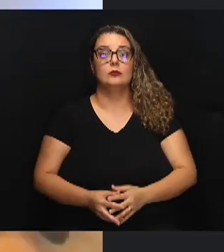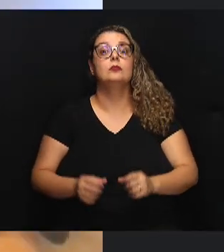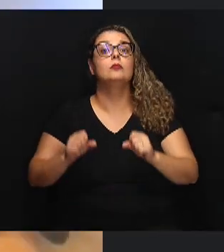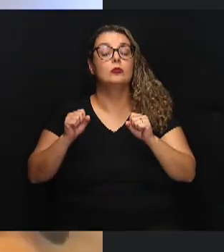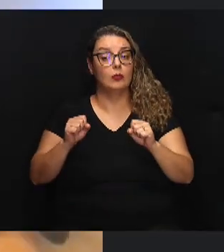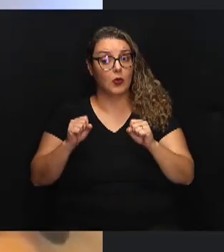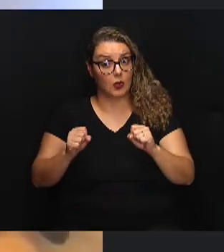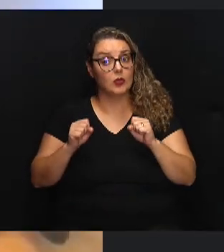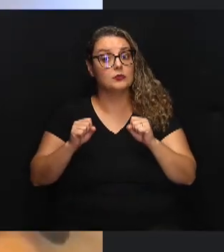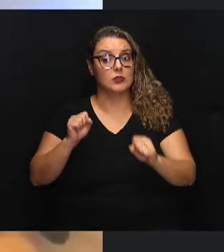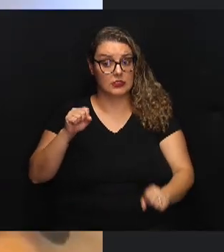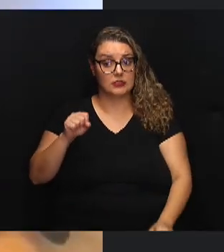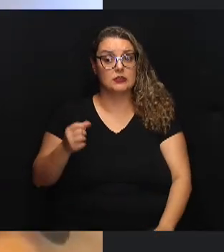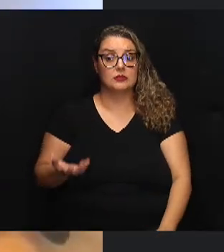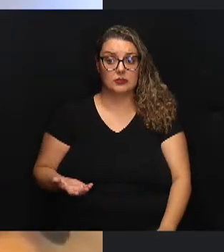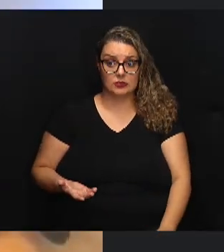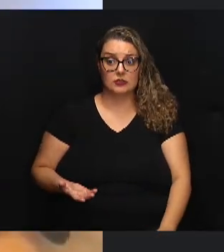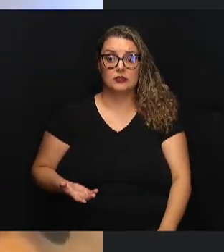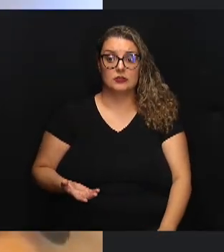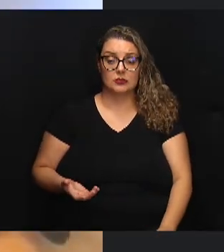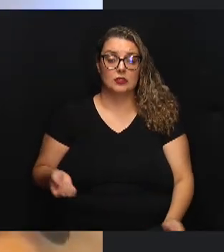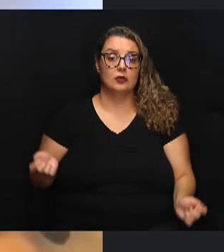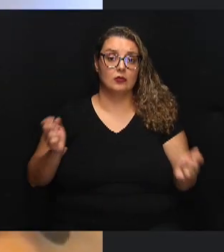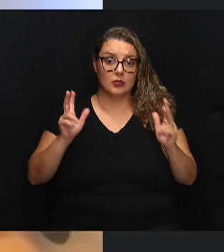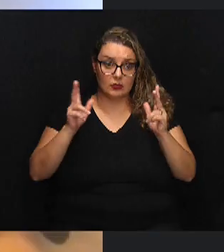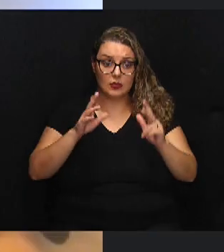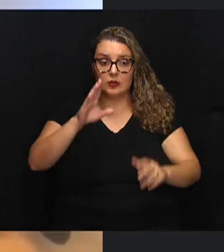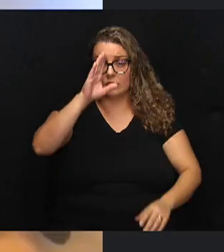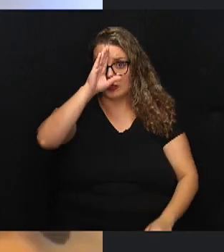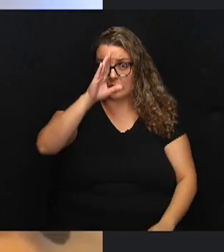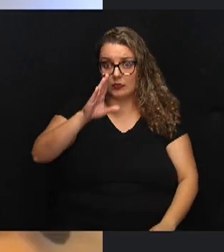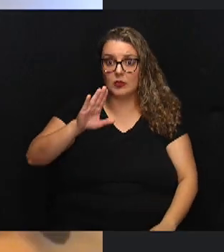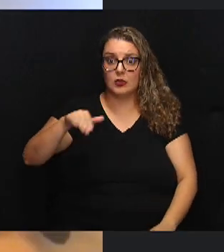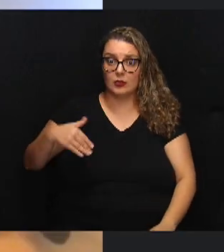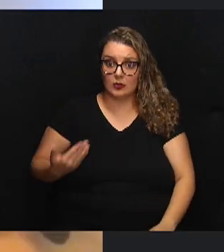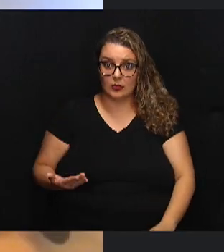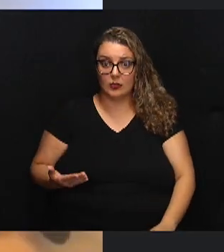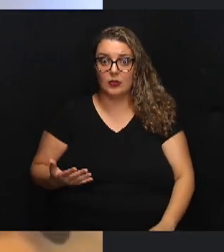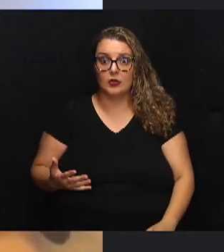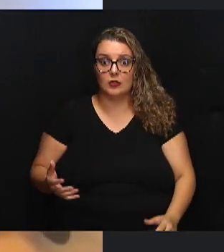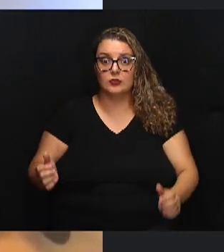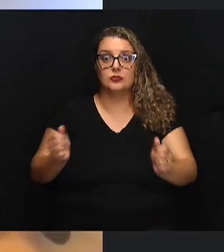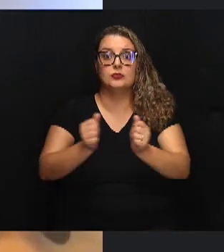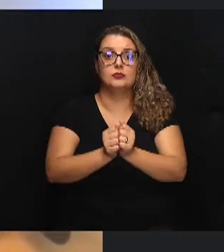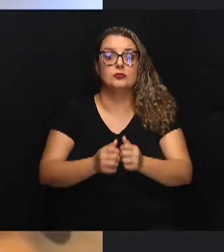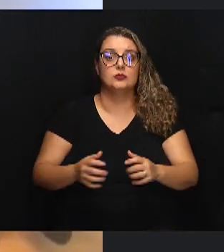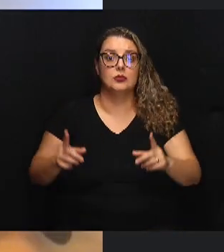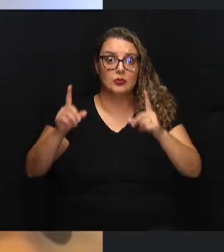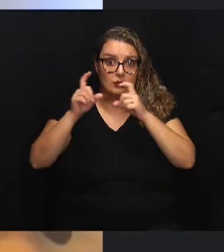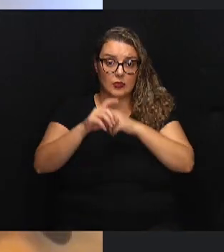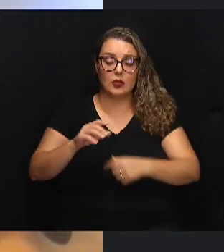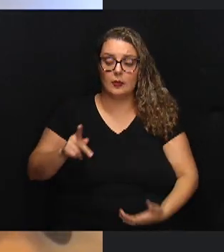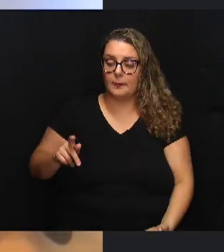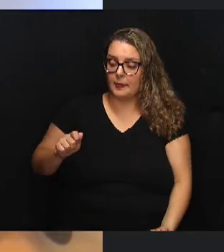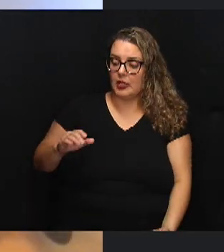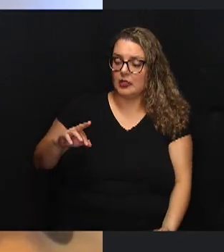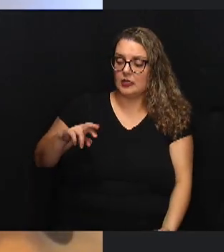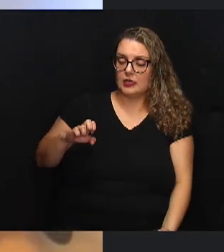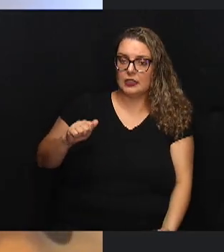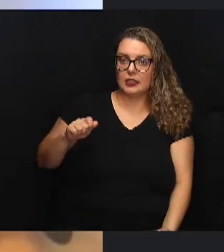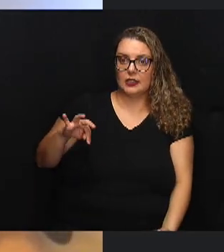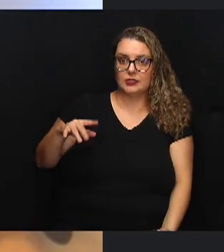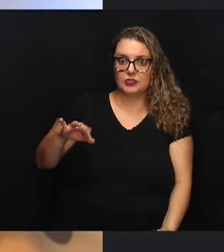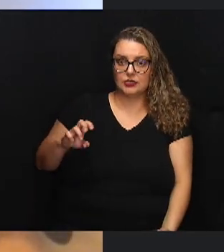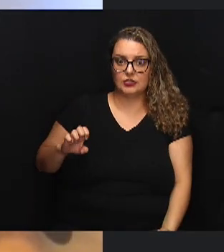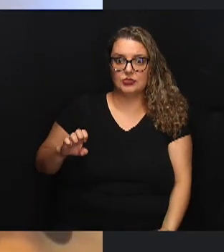Pode sim. Então, um alerta é principalmente quando cursa com uma complicação recorrente, que é a pancreatite crônica, e também